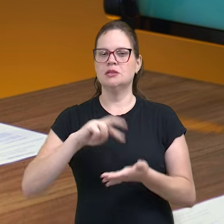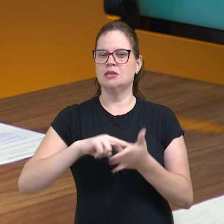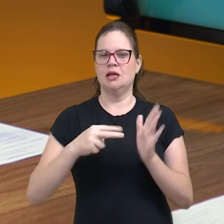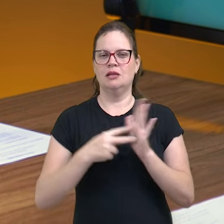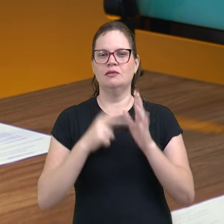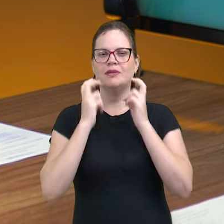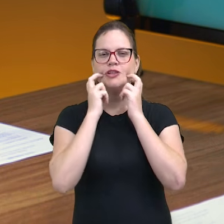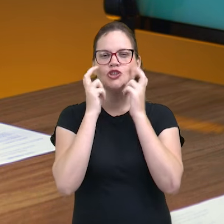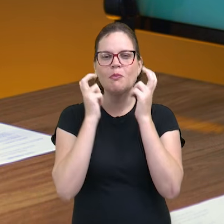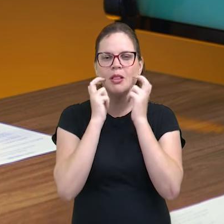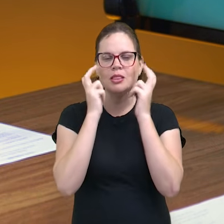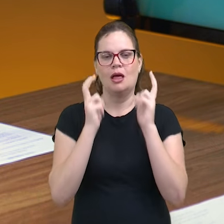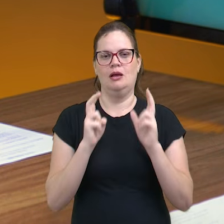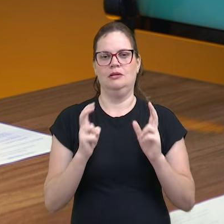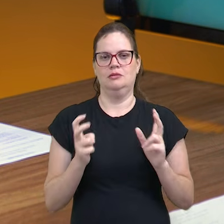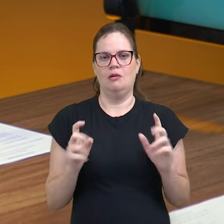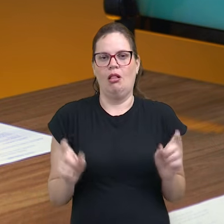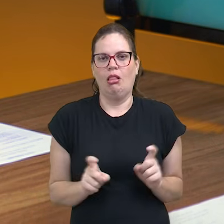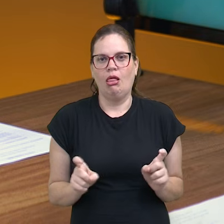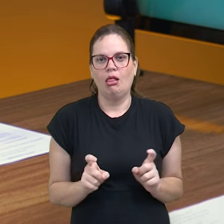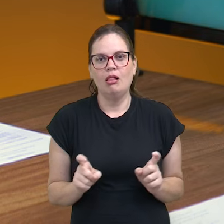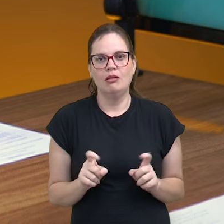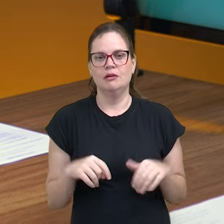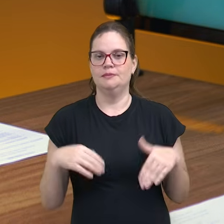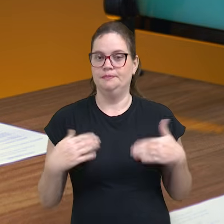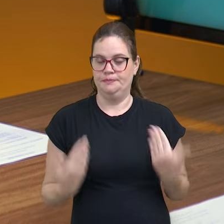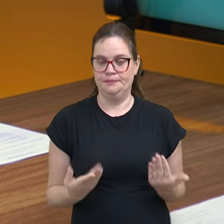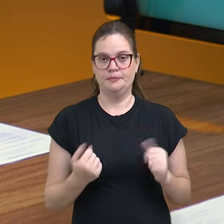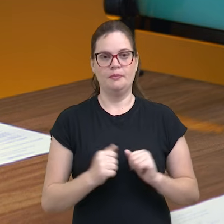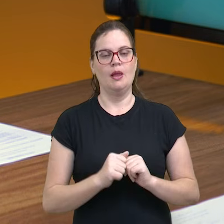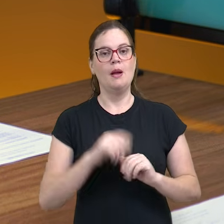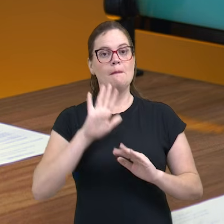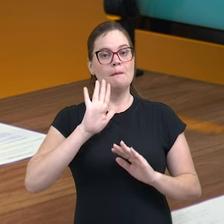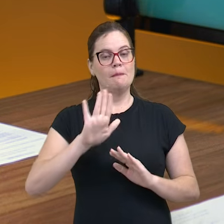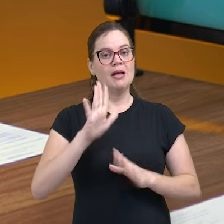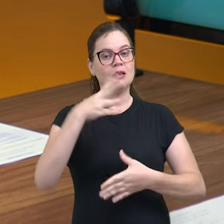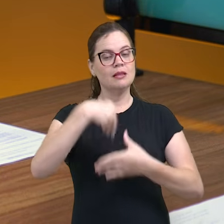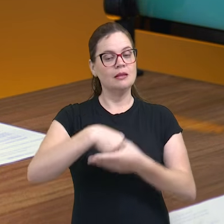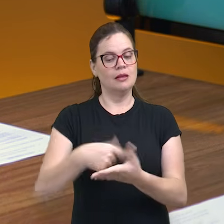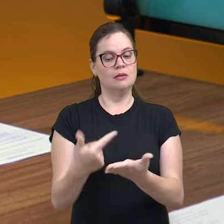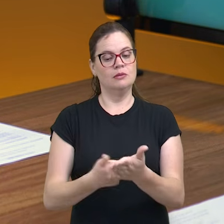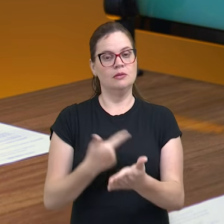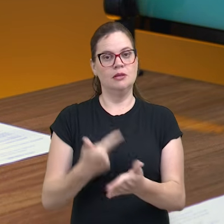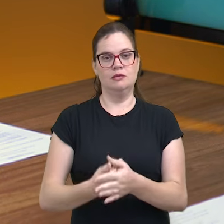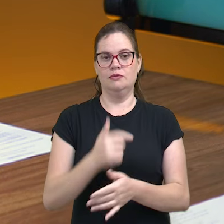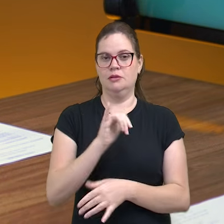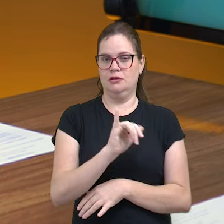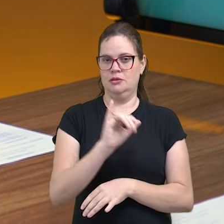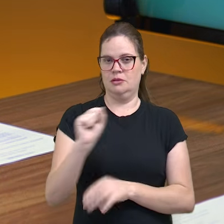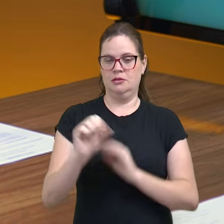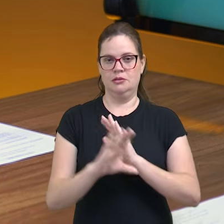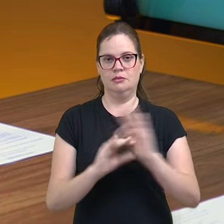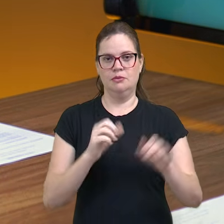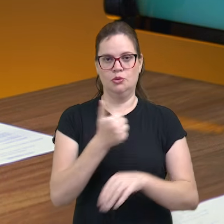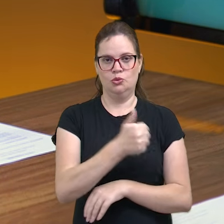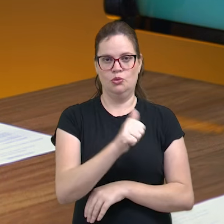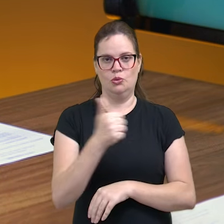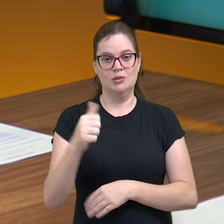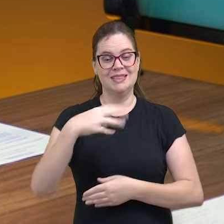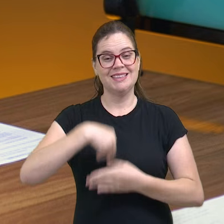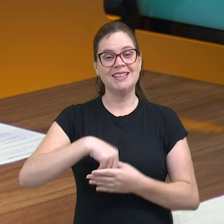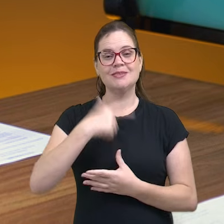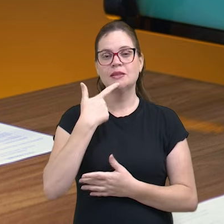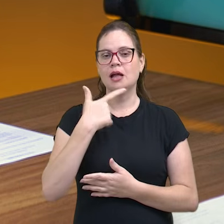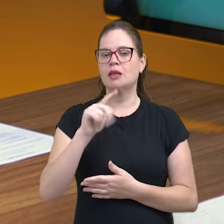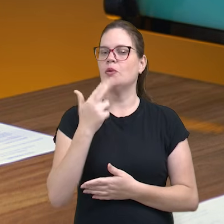grego que é deilos, que significa timidez e covardia. Já o termo usado pelo profeta Isaías